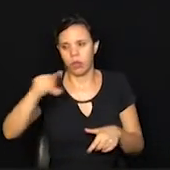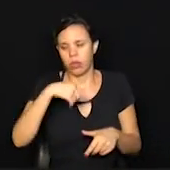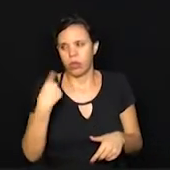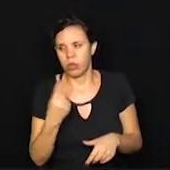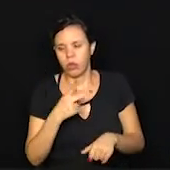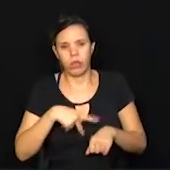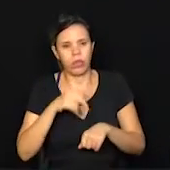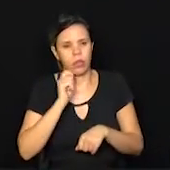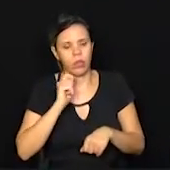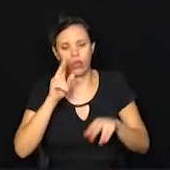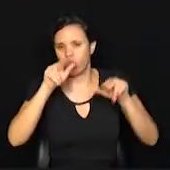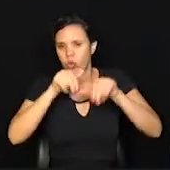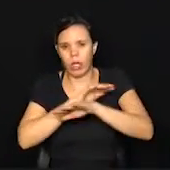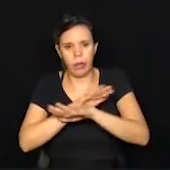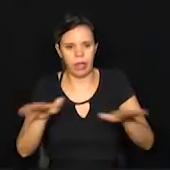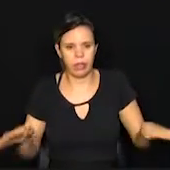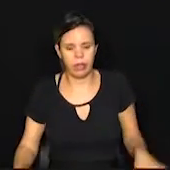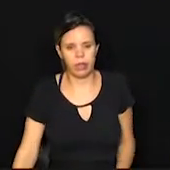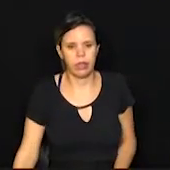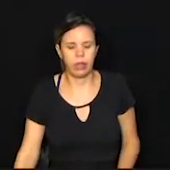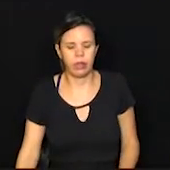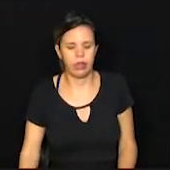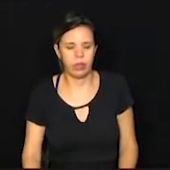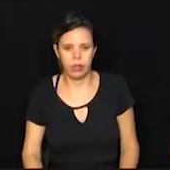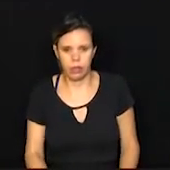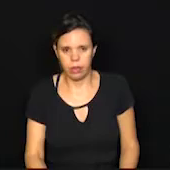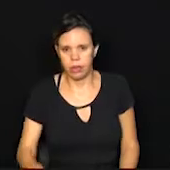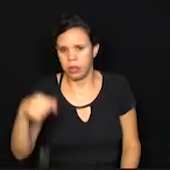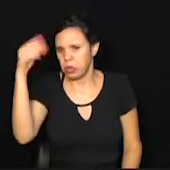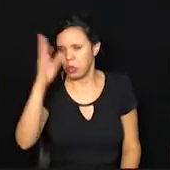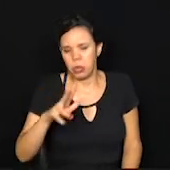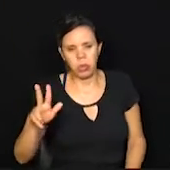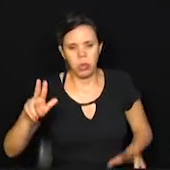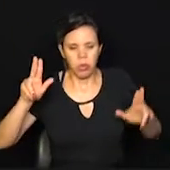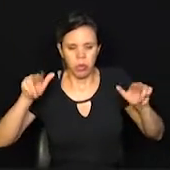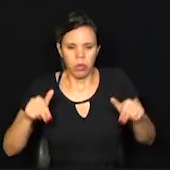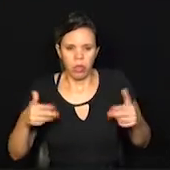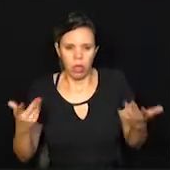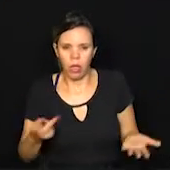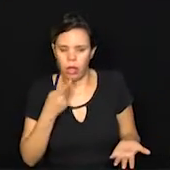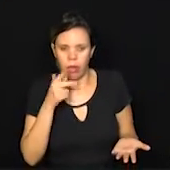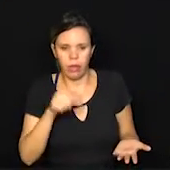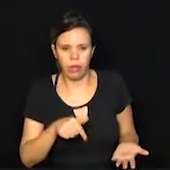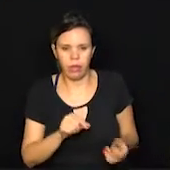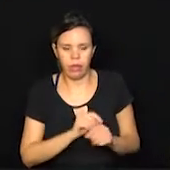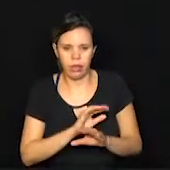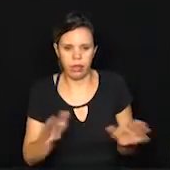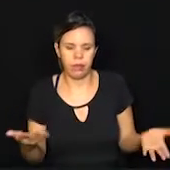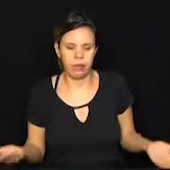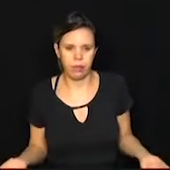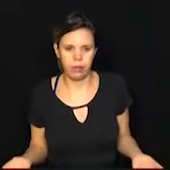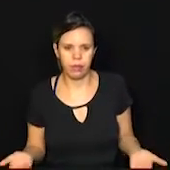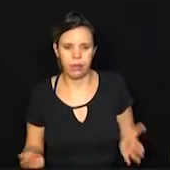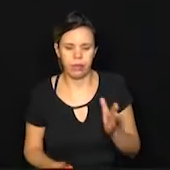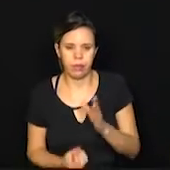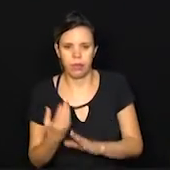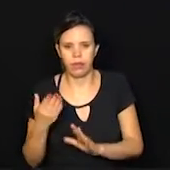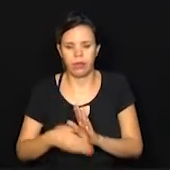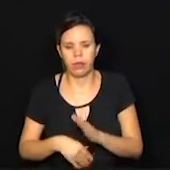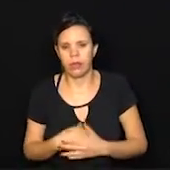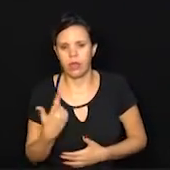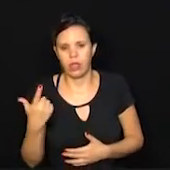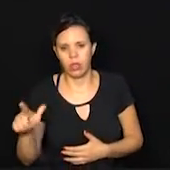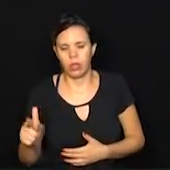argentino fala nunca mais e é isso né aqui no Brasil nunca foi dito isso nunca mais nem tá igual aparecendo